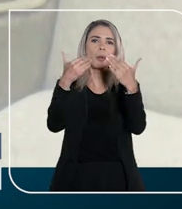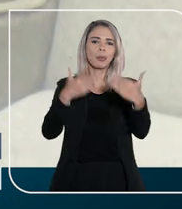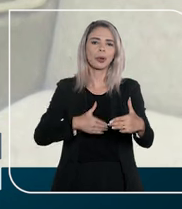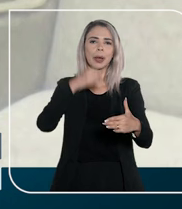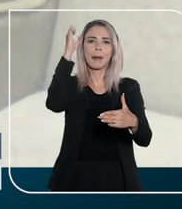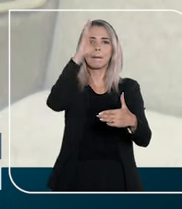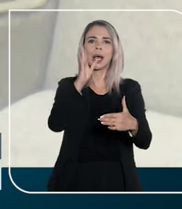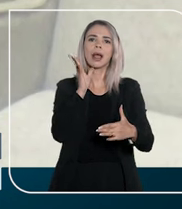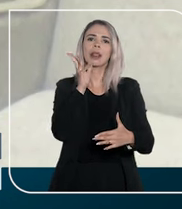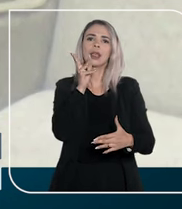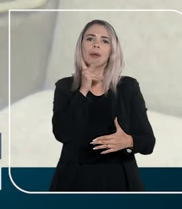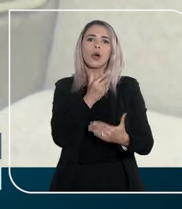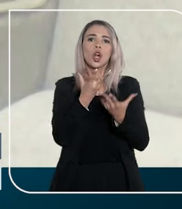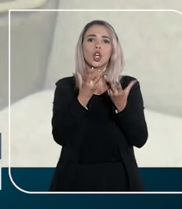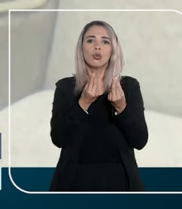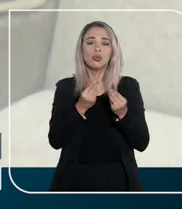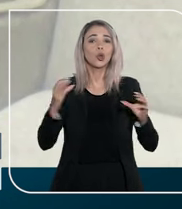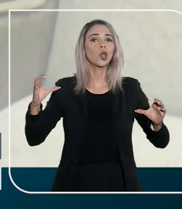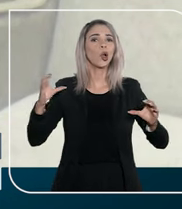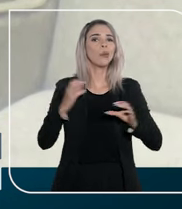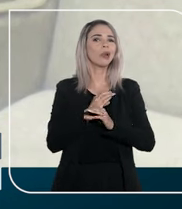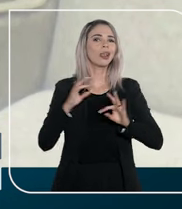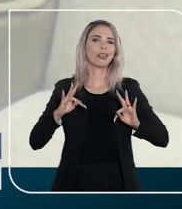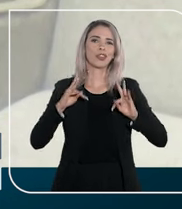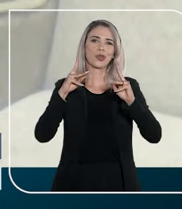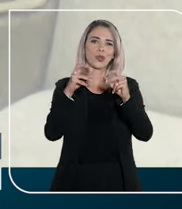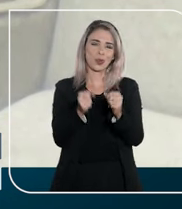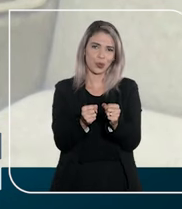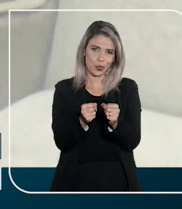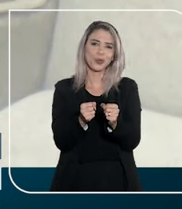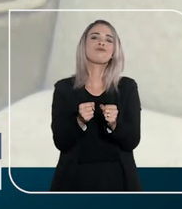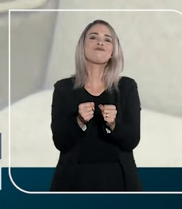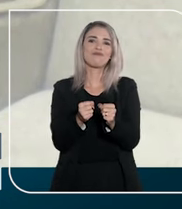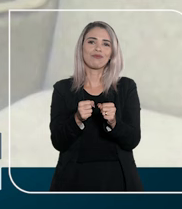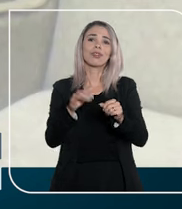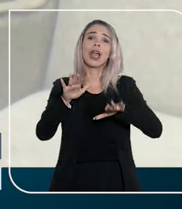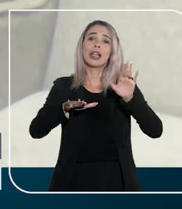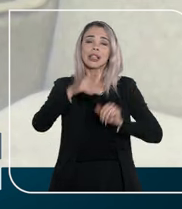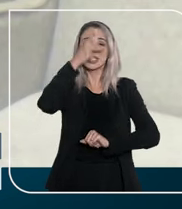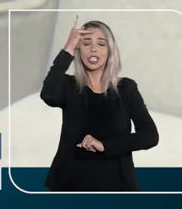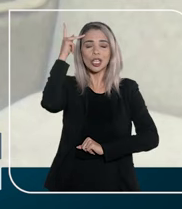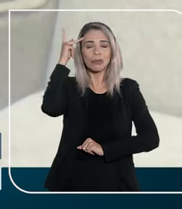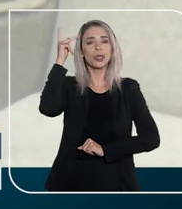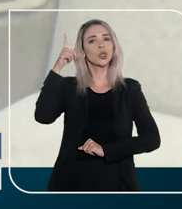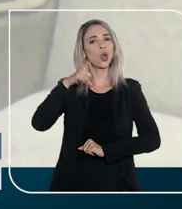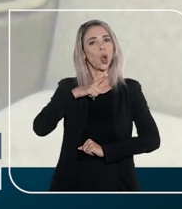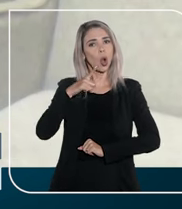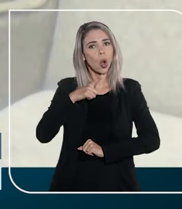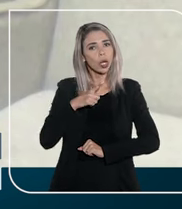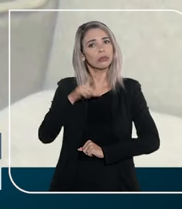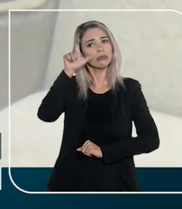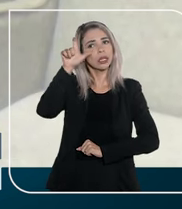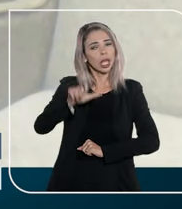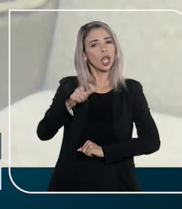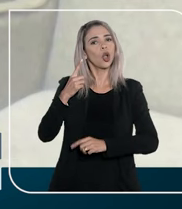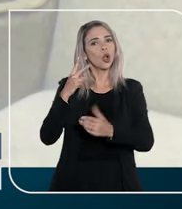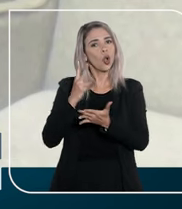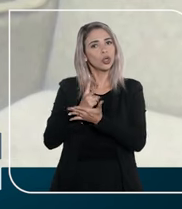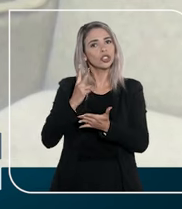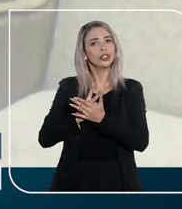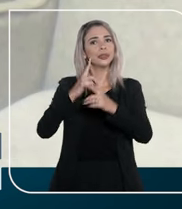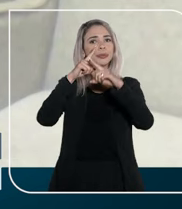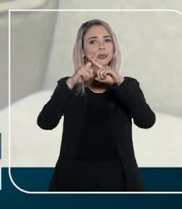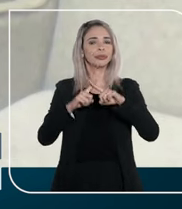Brasil, demorar muito tempo para ser concluído e, muitas vezes, os candidatos permanecem na disputa em uma situação, de certa forma,